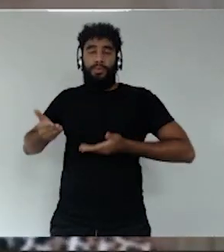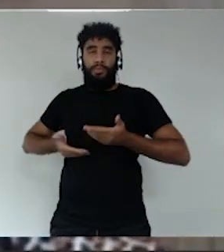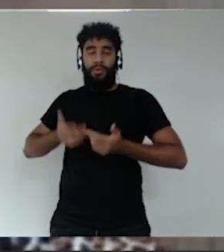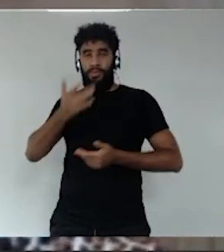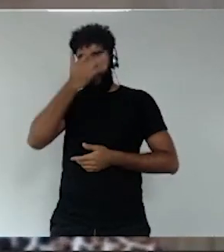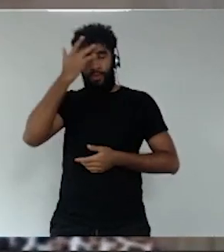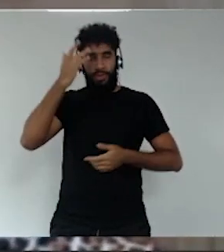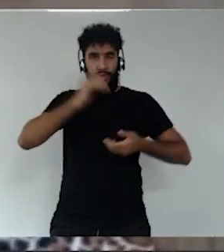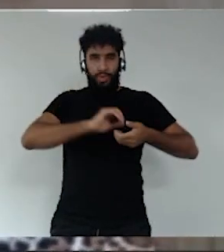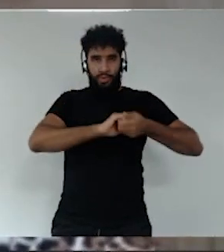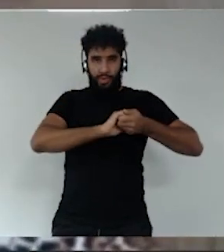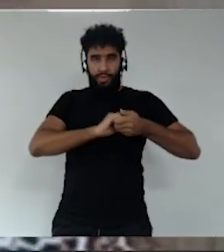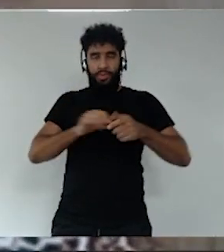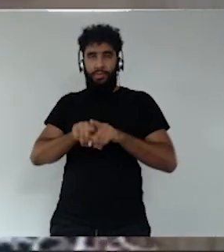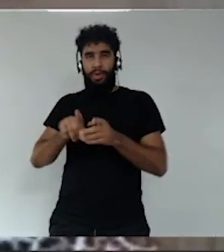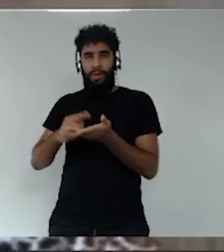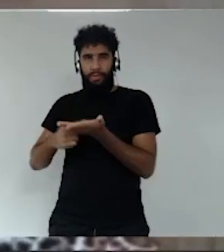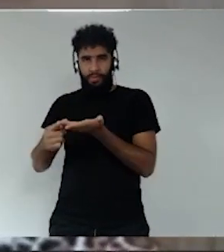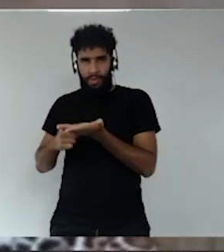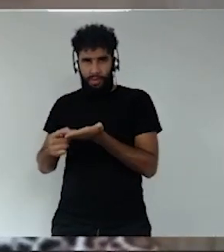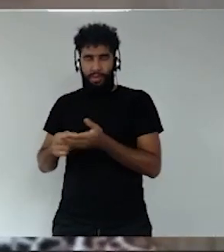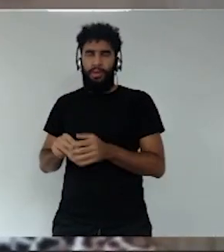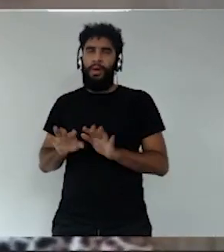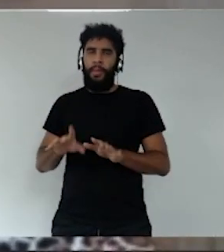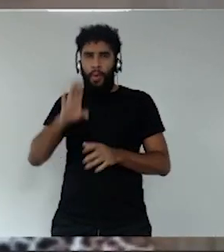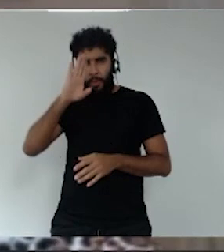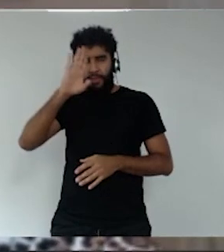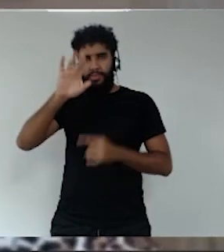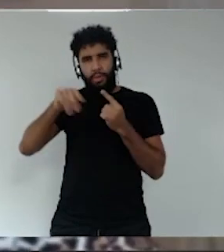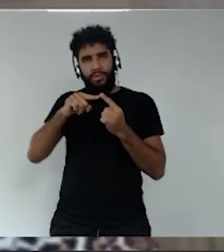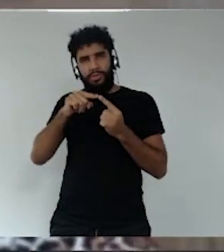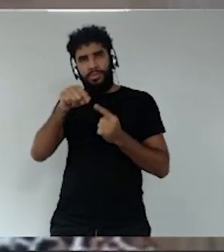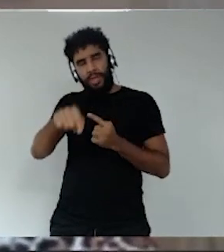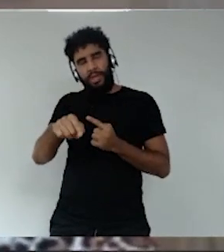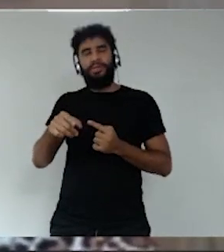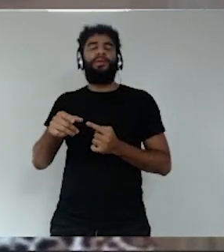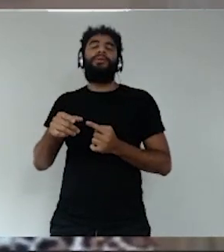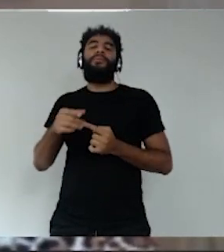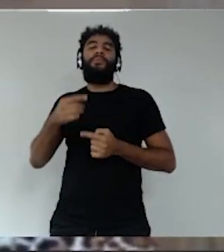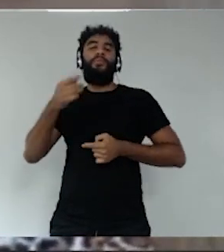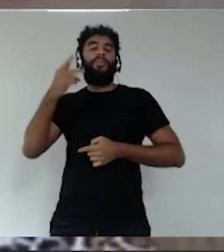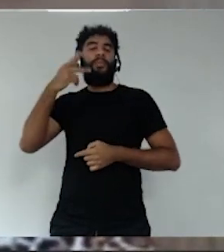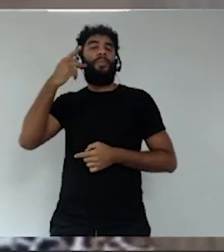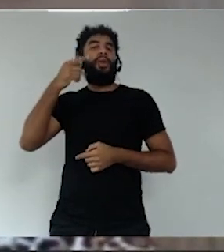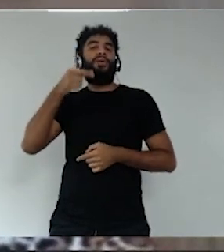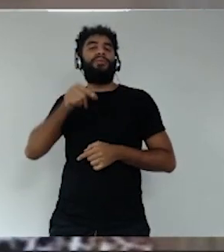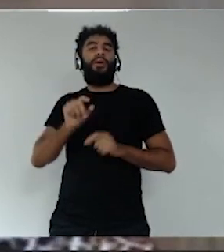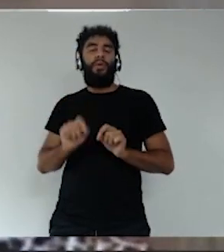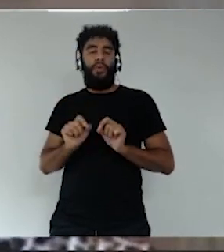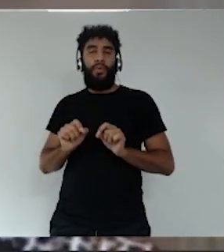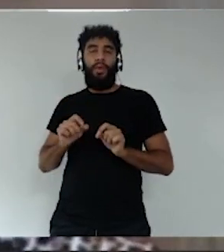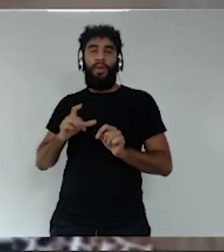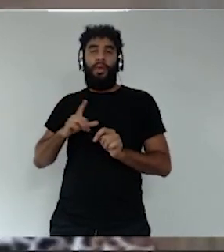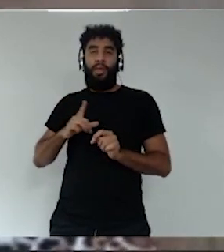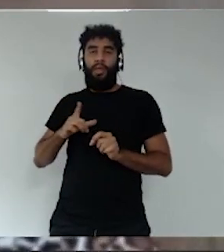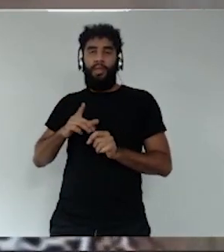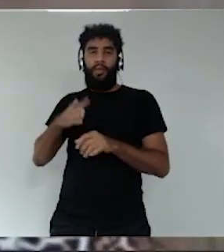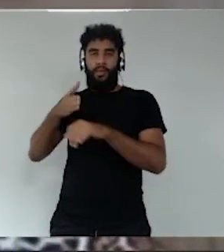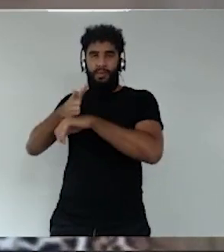mediadores. Mas o objetivo principal dessa política é o acesso à justiça como acesso à ordem jurídica justa e não